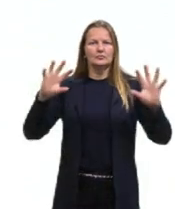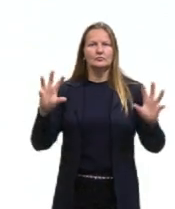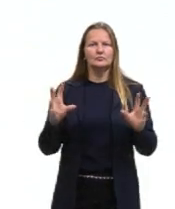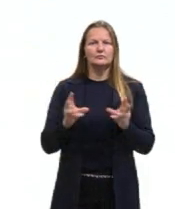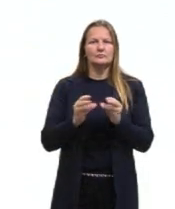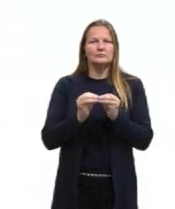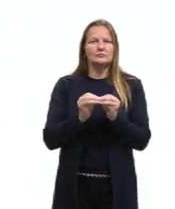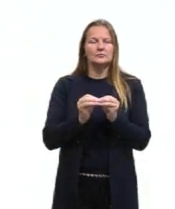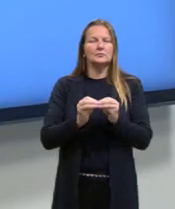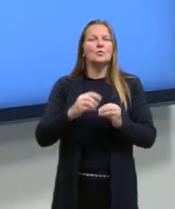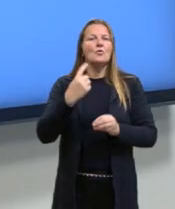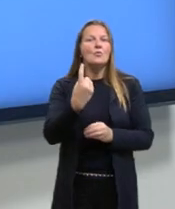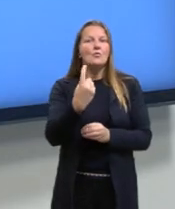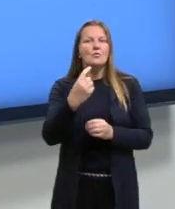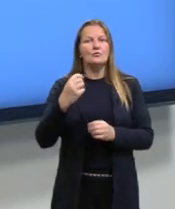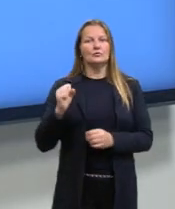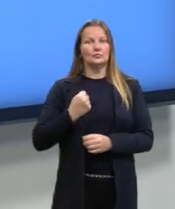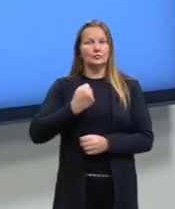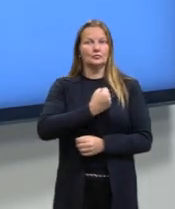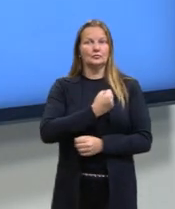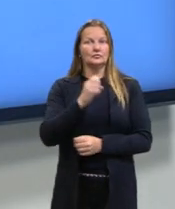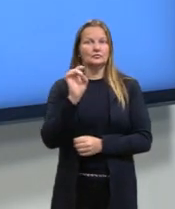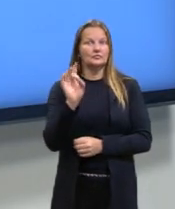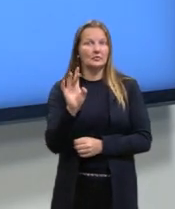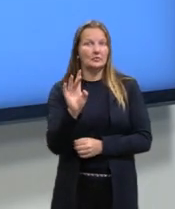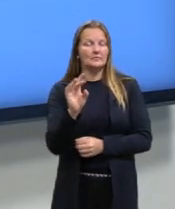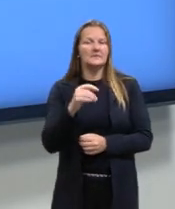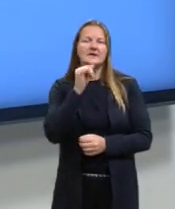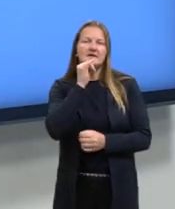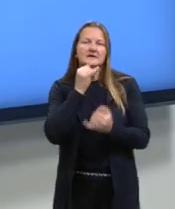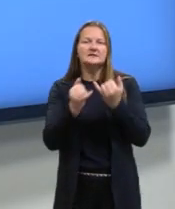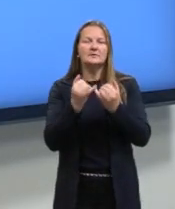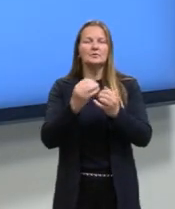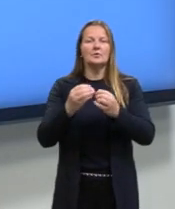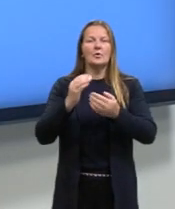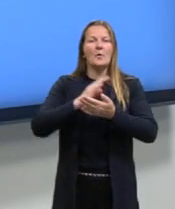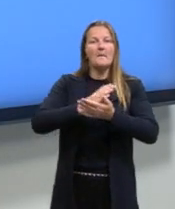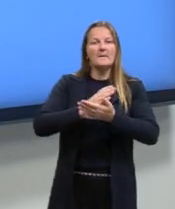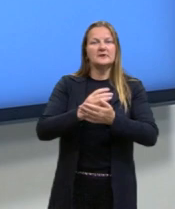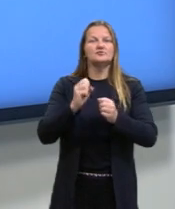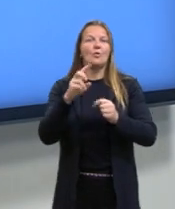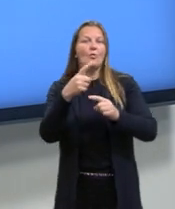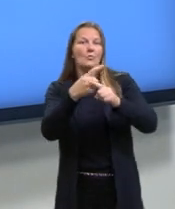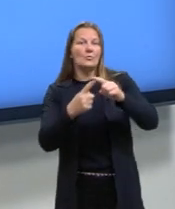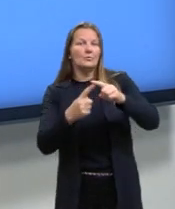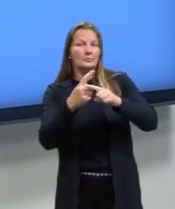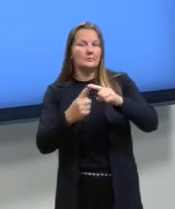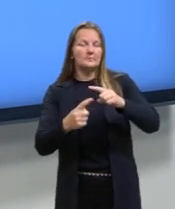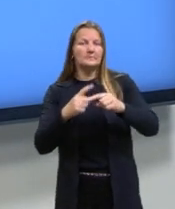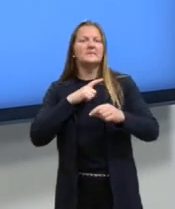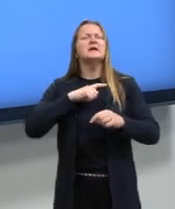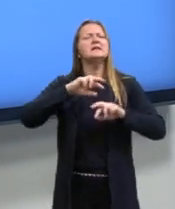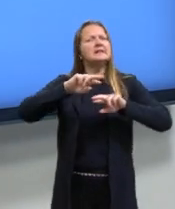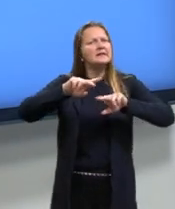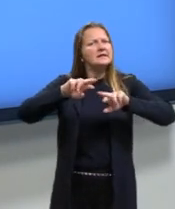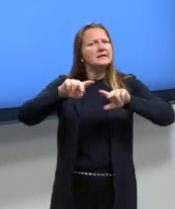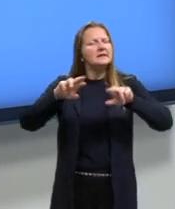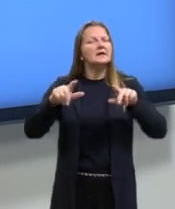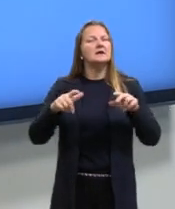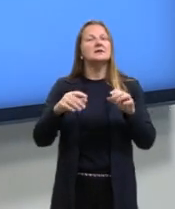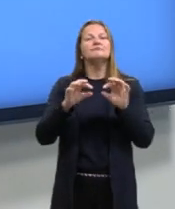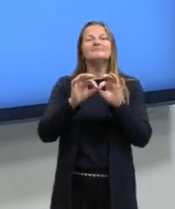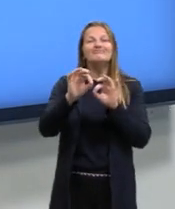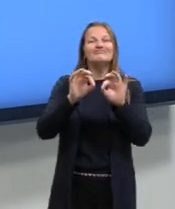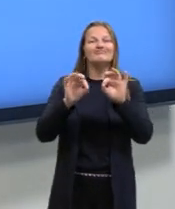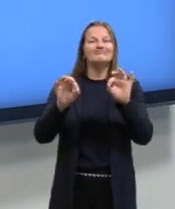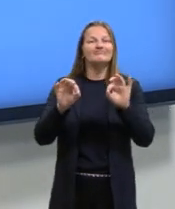esse conjunto em um único valor utilizando por exemplo a média ou a mediana Existem algumas dispersões